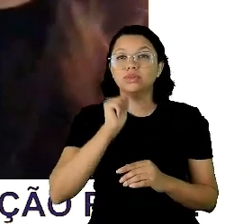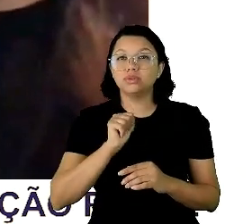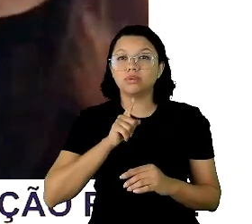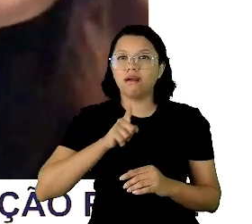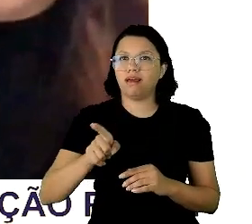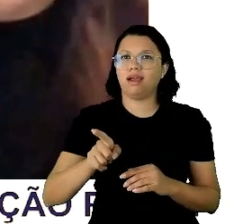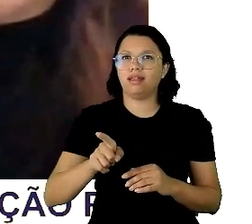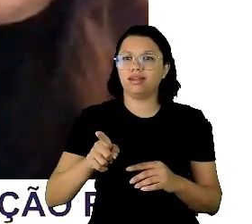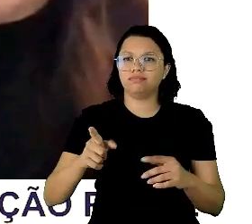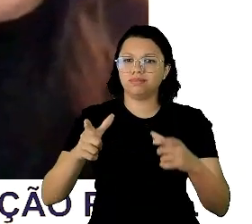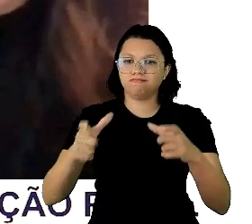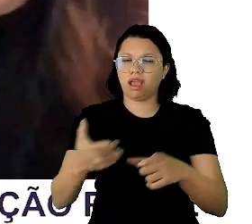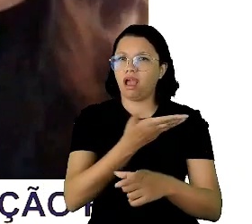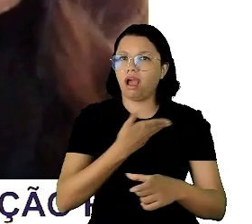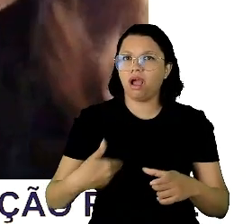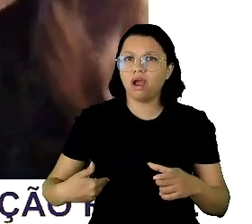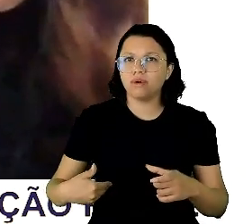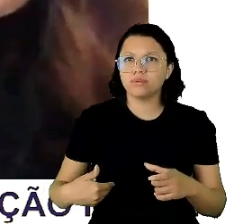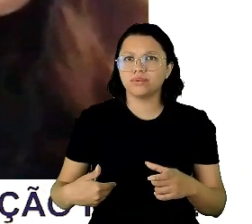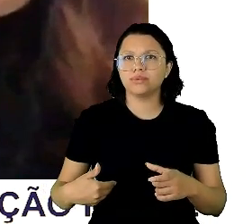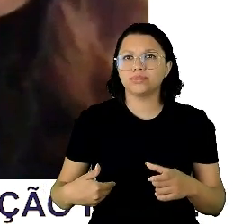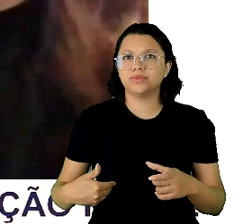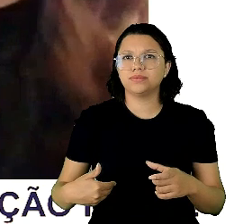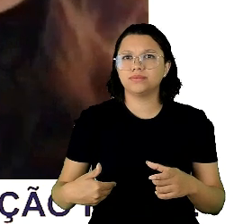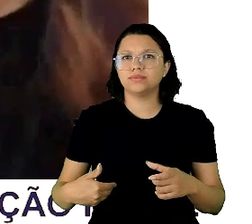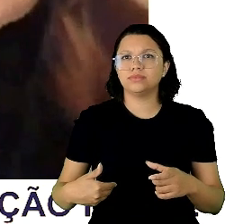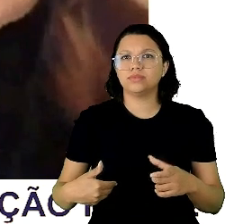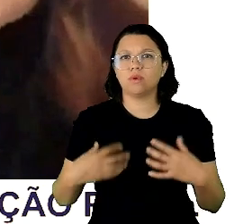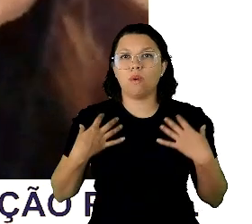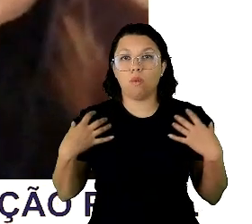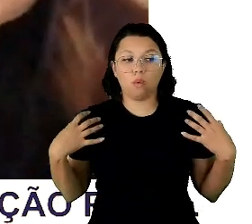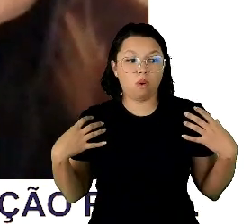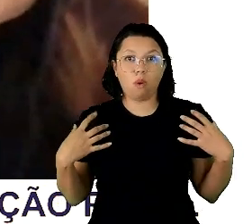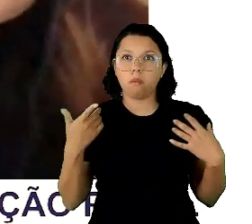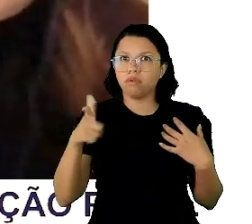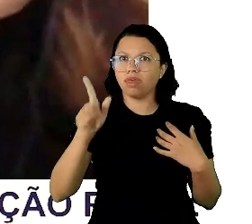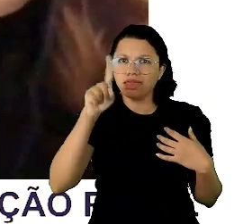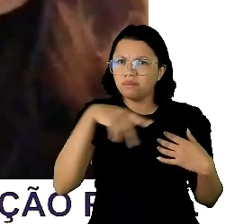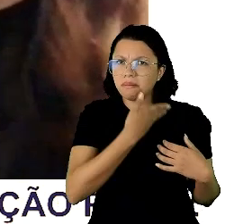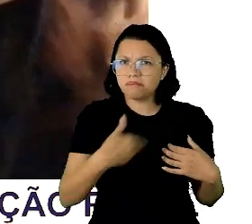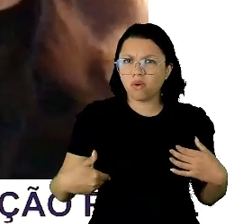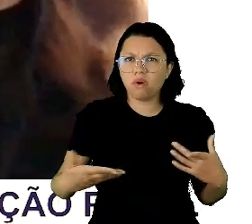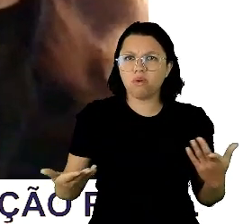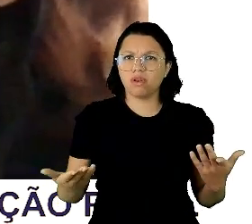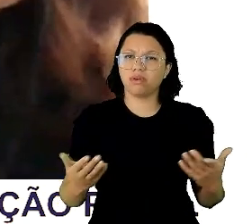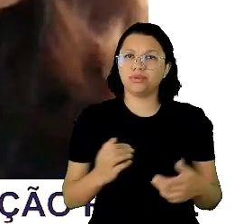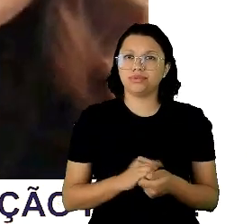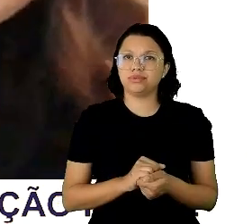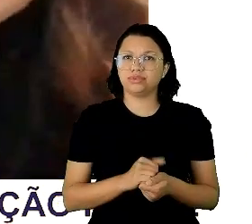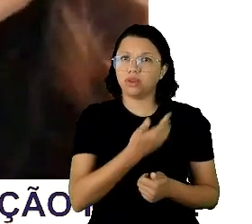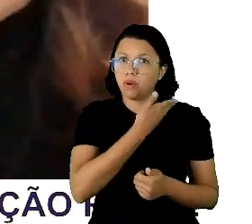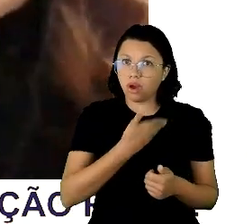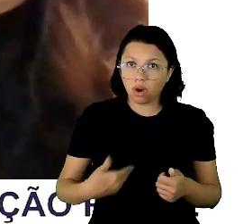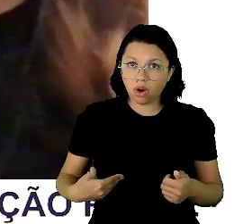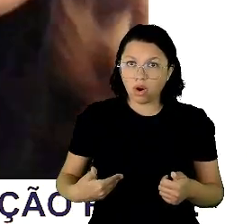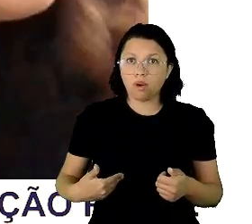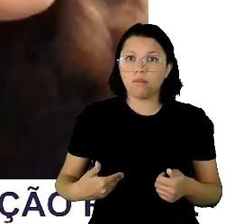naquele espaço público, o corpo dela não é público. O corpo dela é